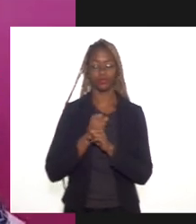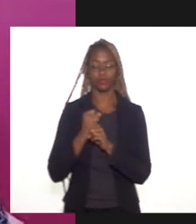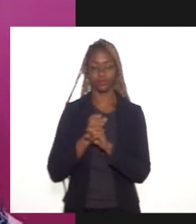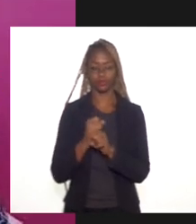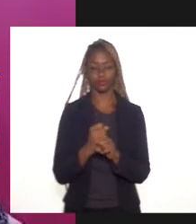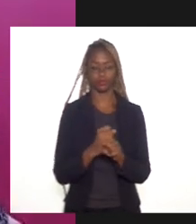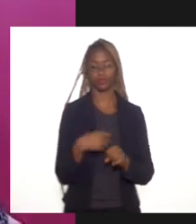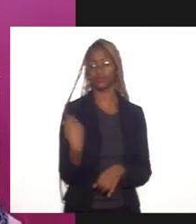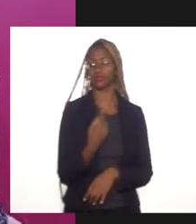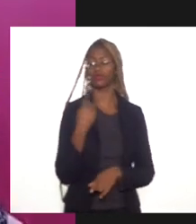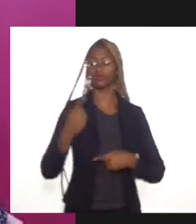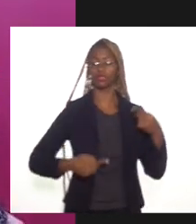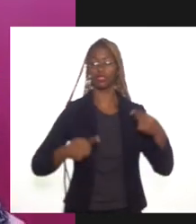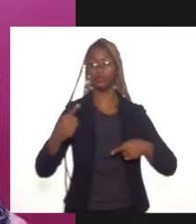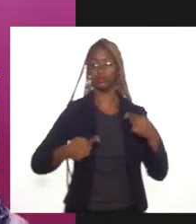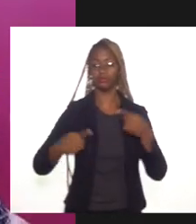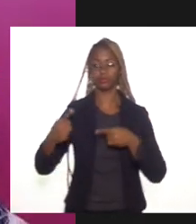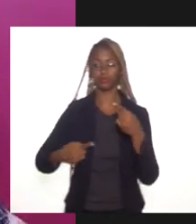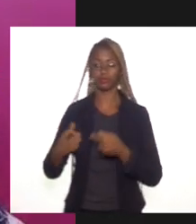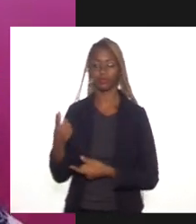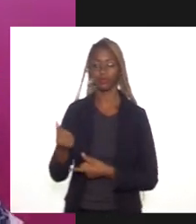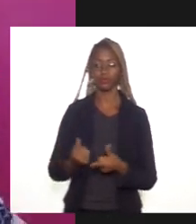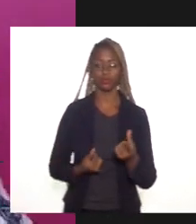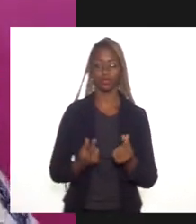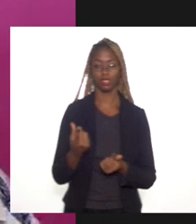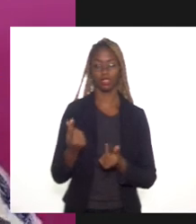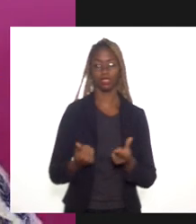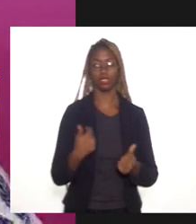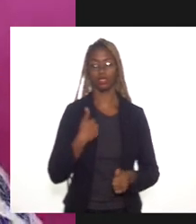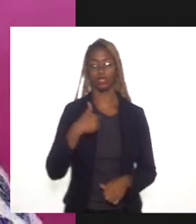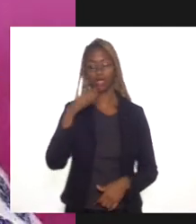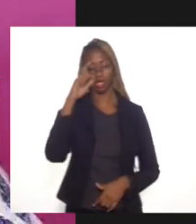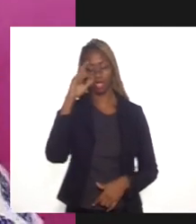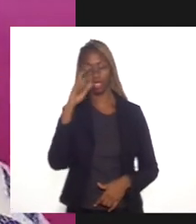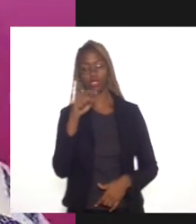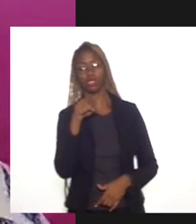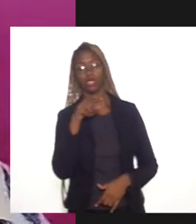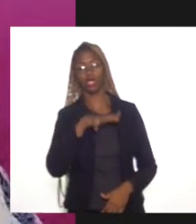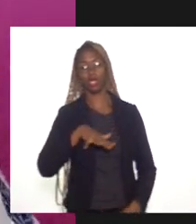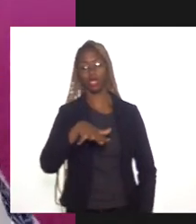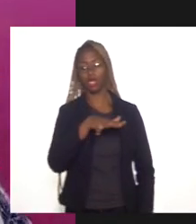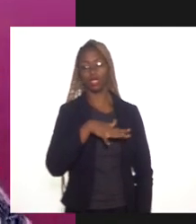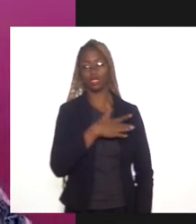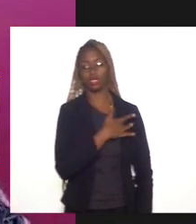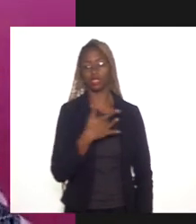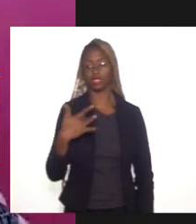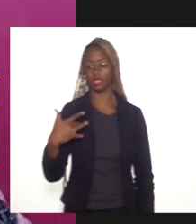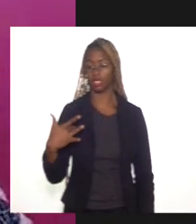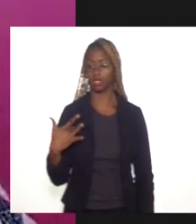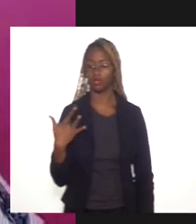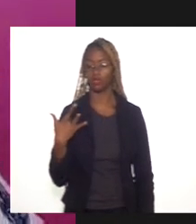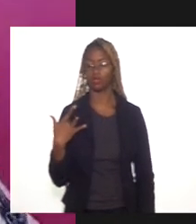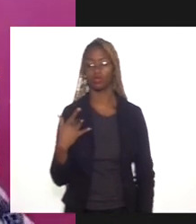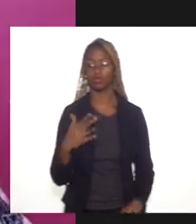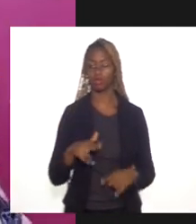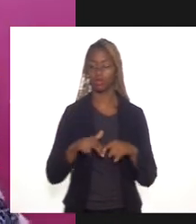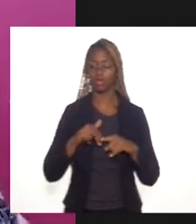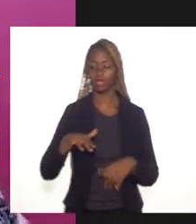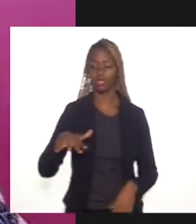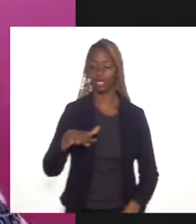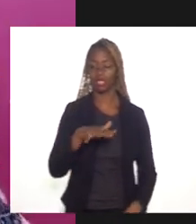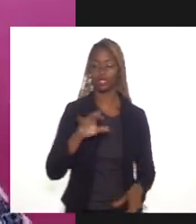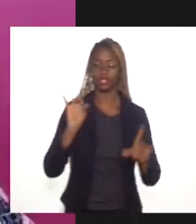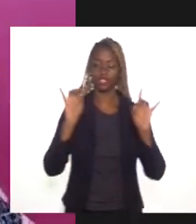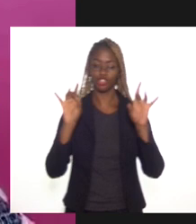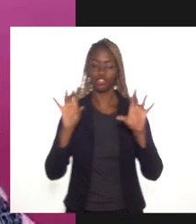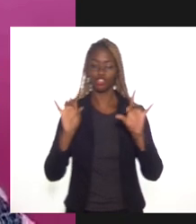quando debate o orçamento, eu chamo atenção para a área da saúde, que é uma área muito especial, que